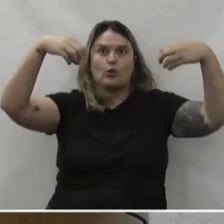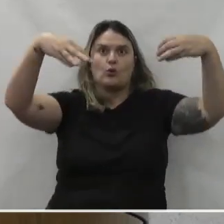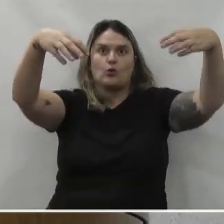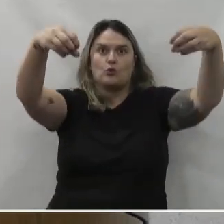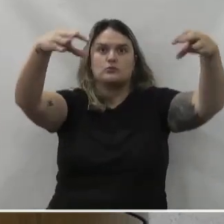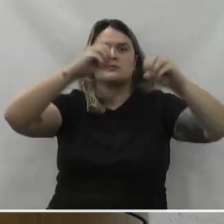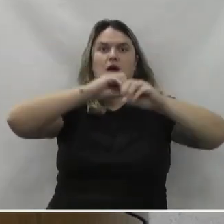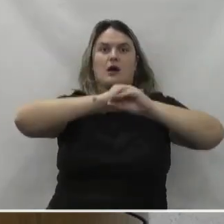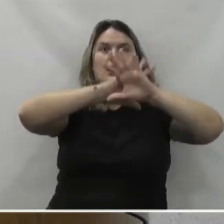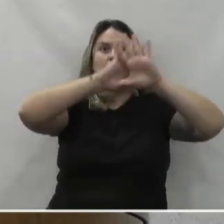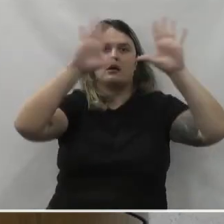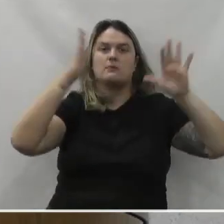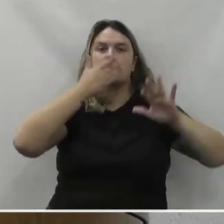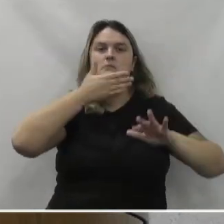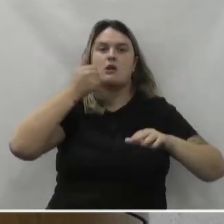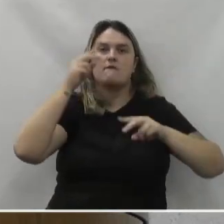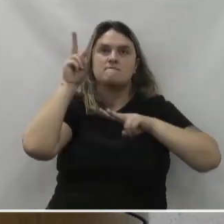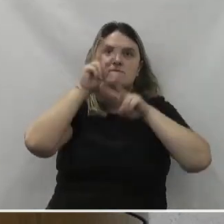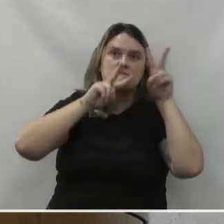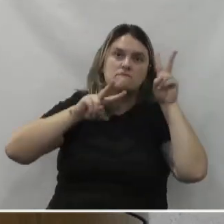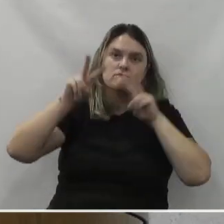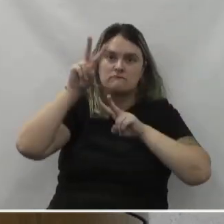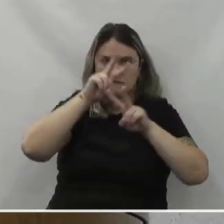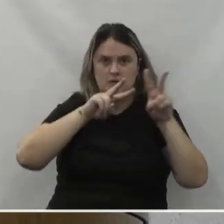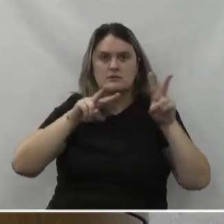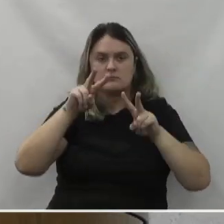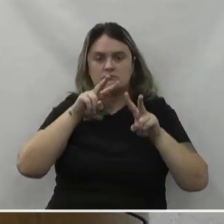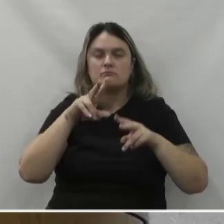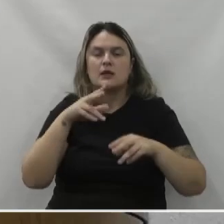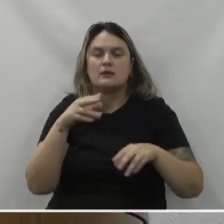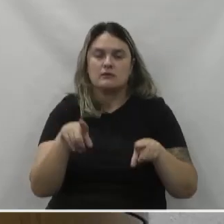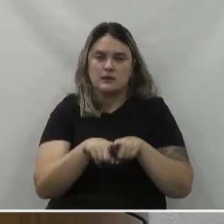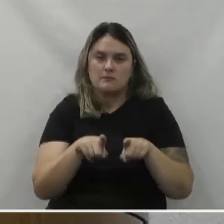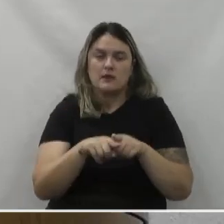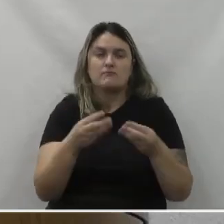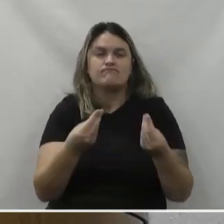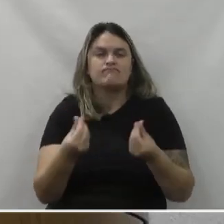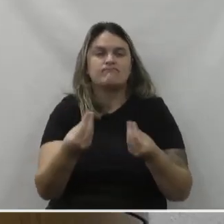mais adequada, sem contar com a qualidade de vida dos cidadãos.